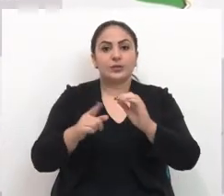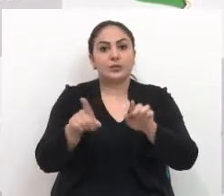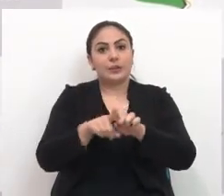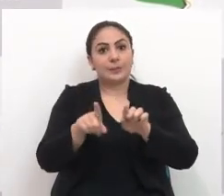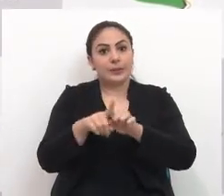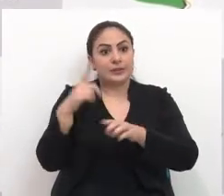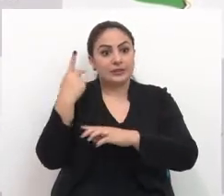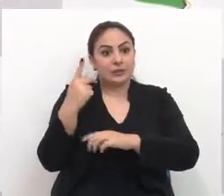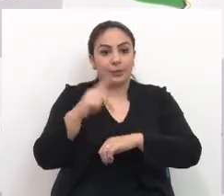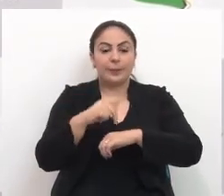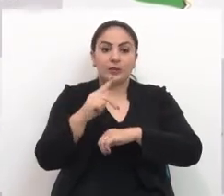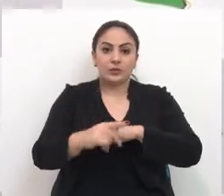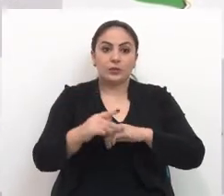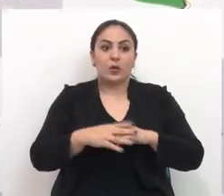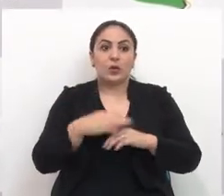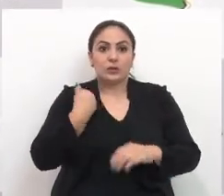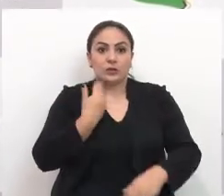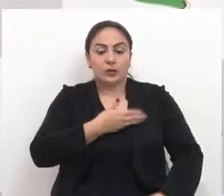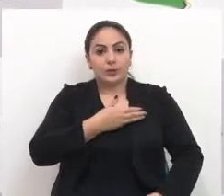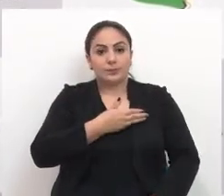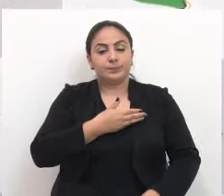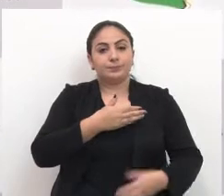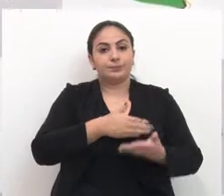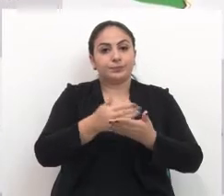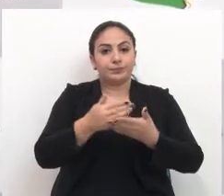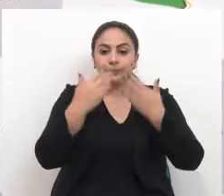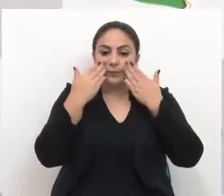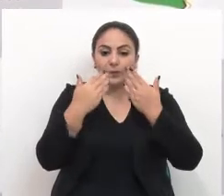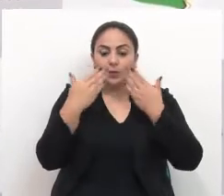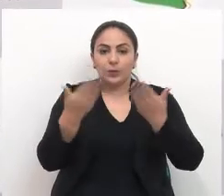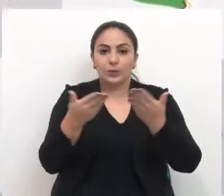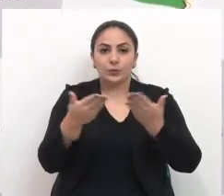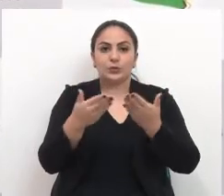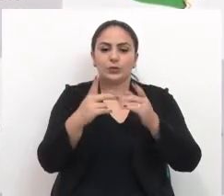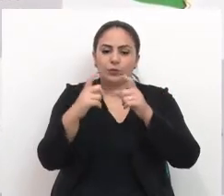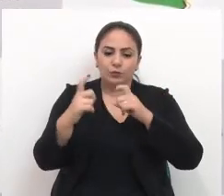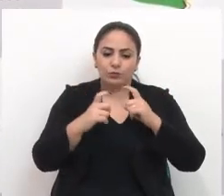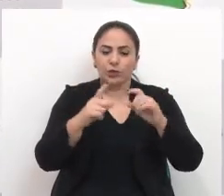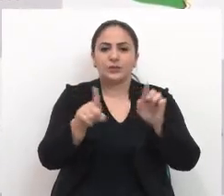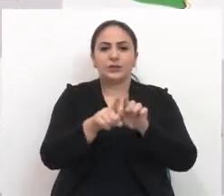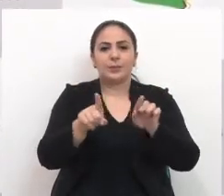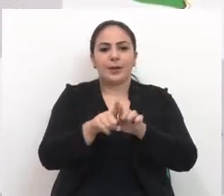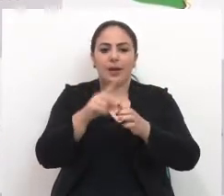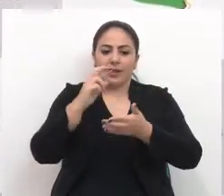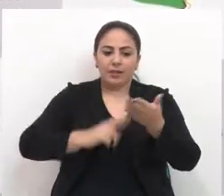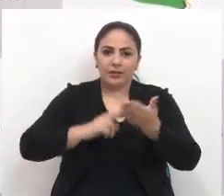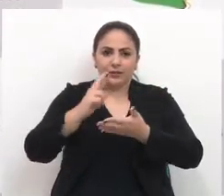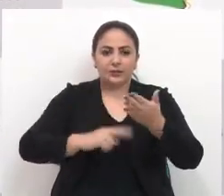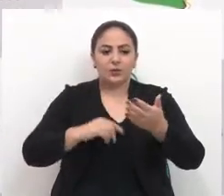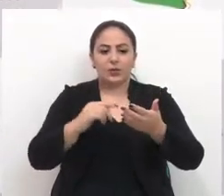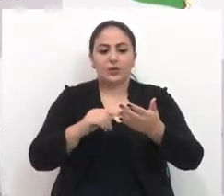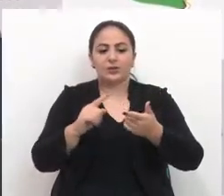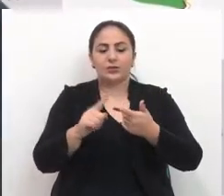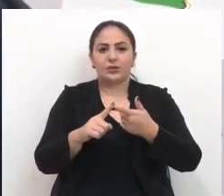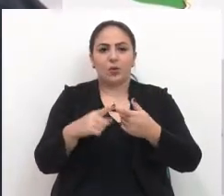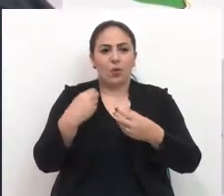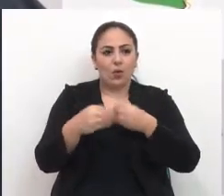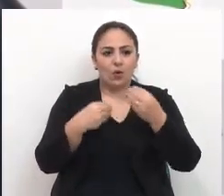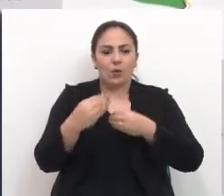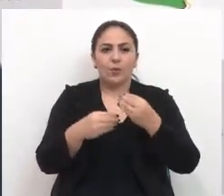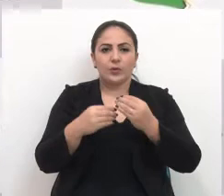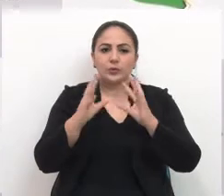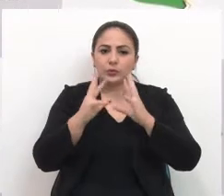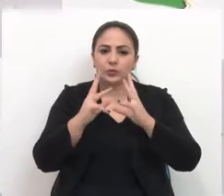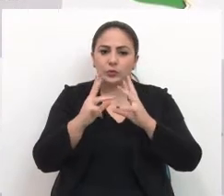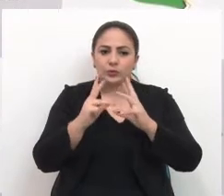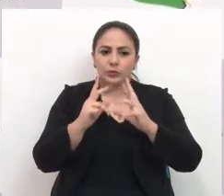como da história de Passo Fundo, e que a gente está iniciando uma exposição hoje aqui, com fotografias também, de relatórios da intendência, que é